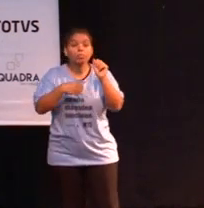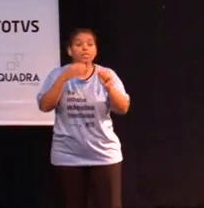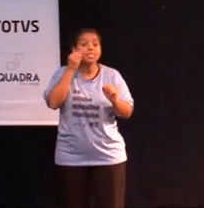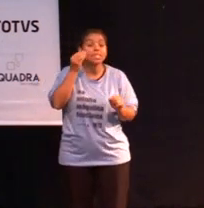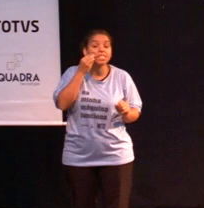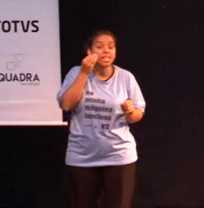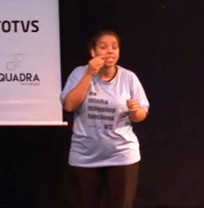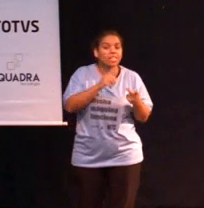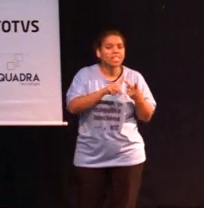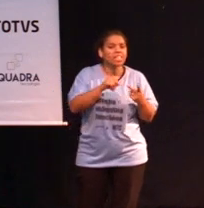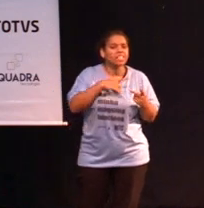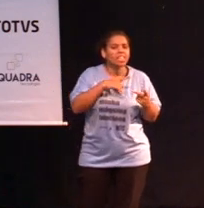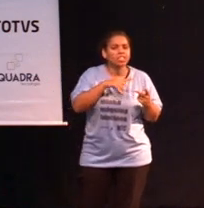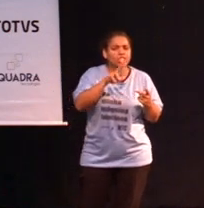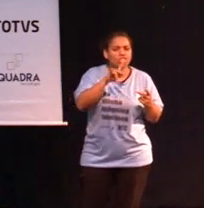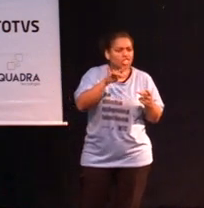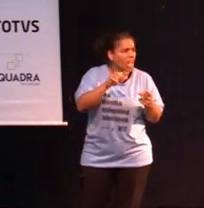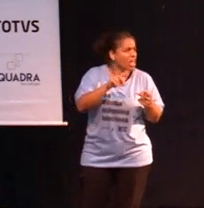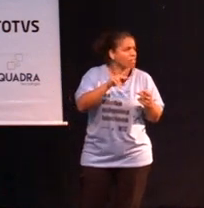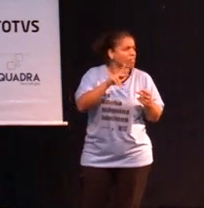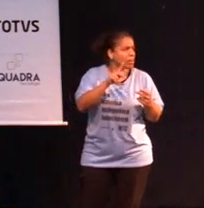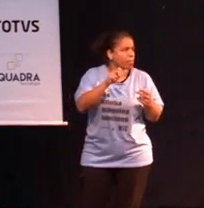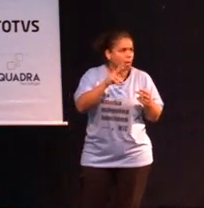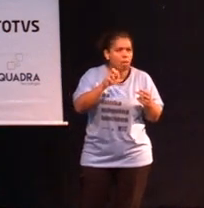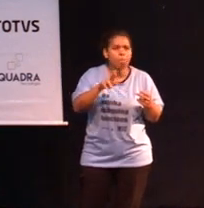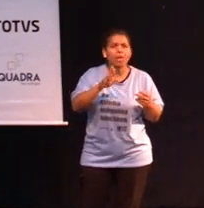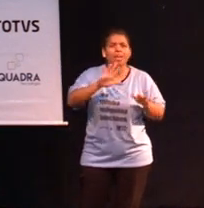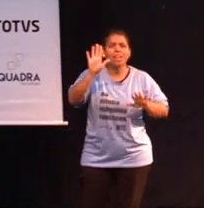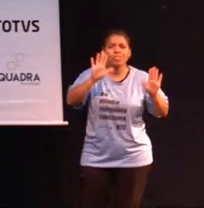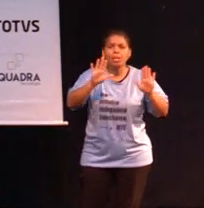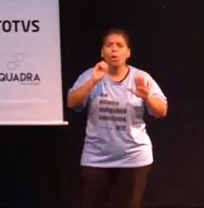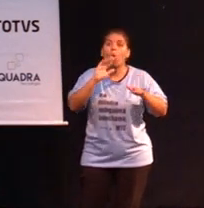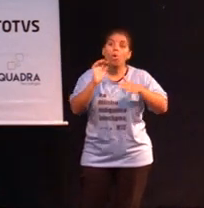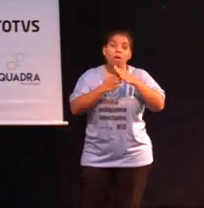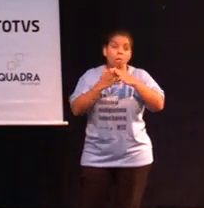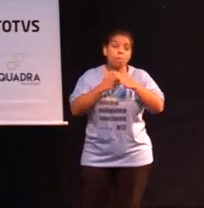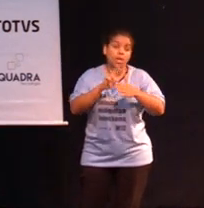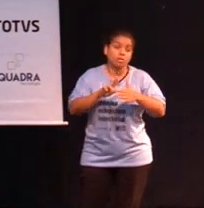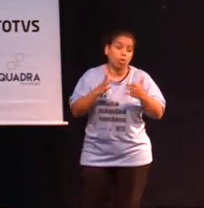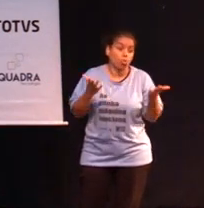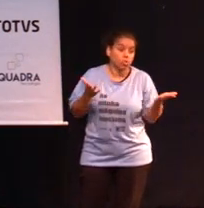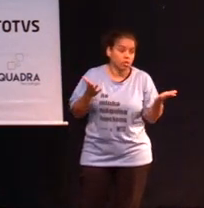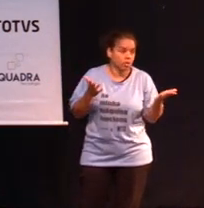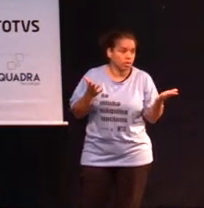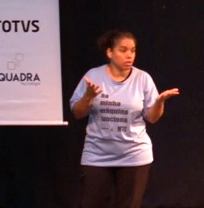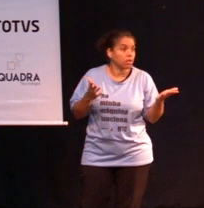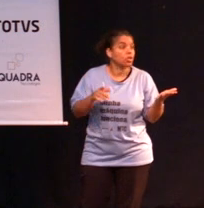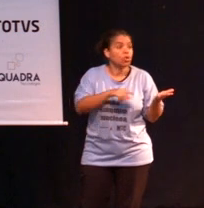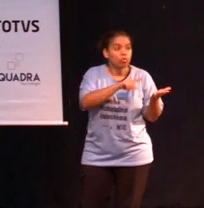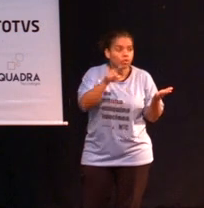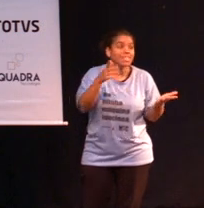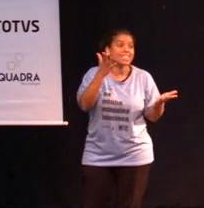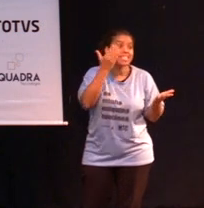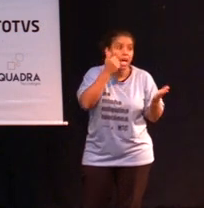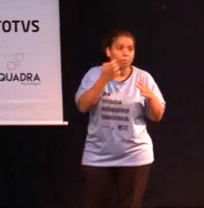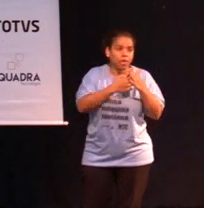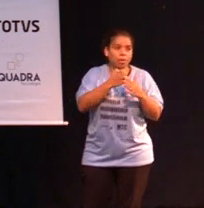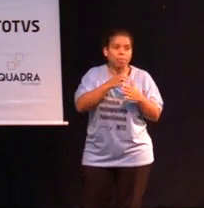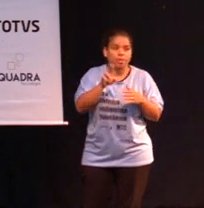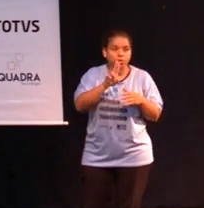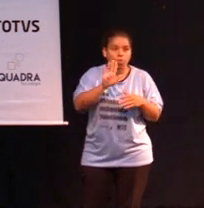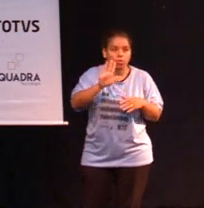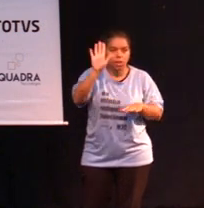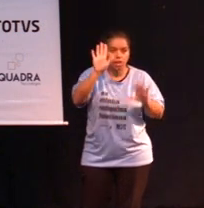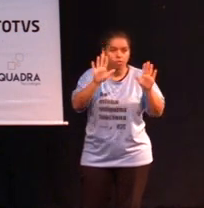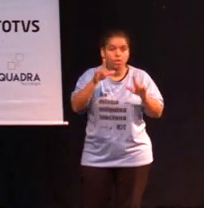usarem isso o chefe papete essas coisas levantavam ou empresa uso você sabe que a empresa usa levanta a mão